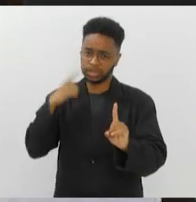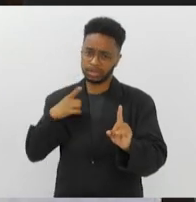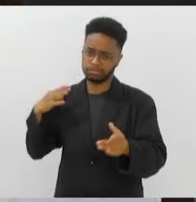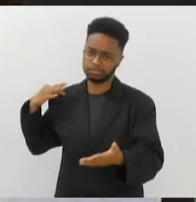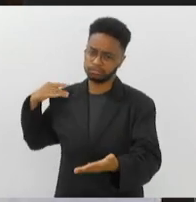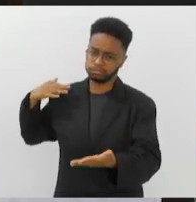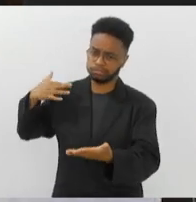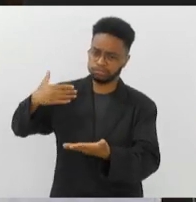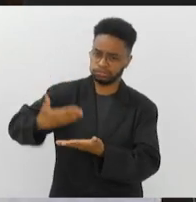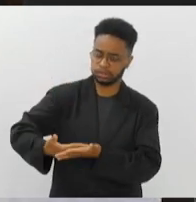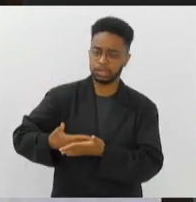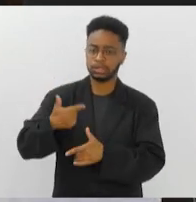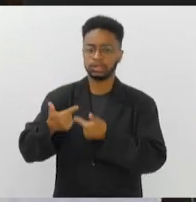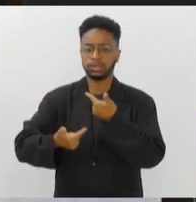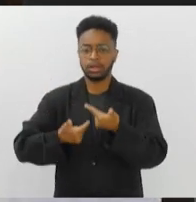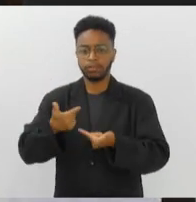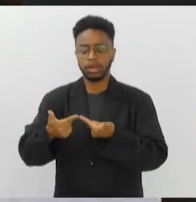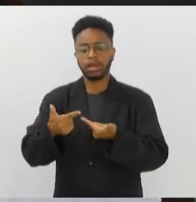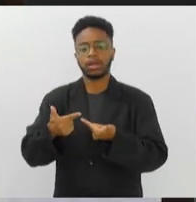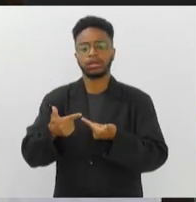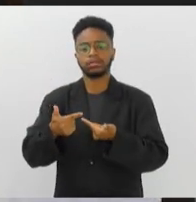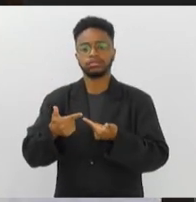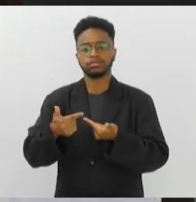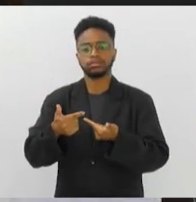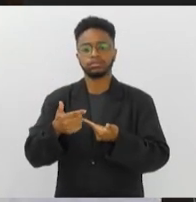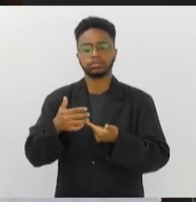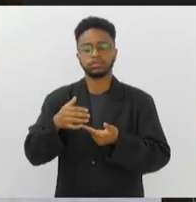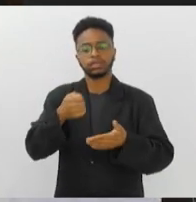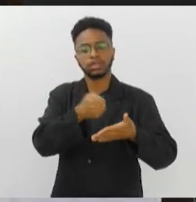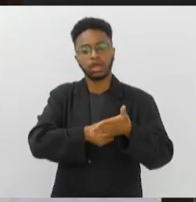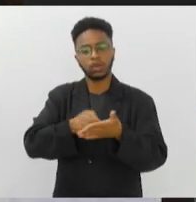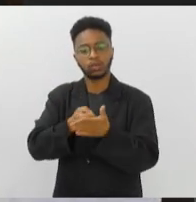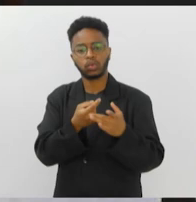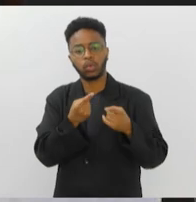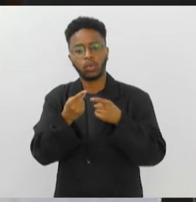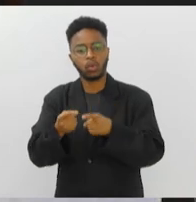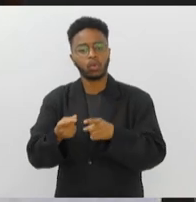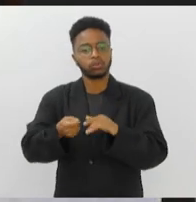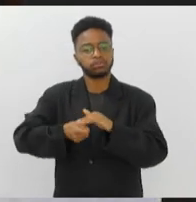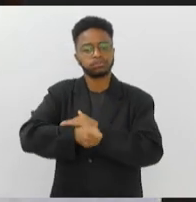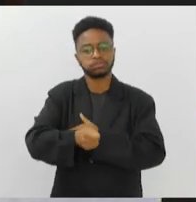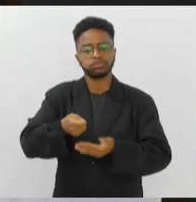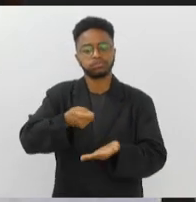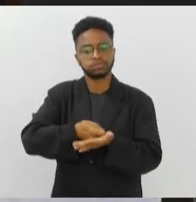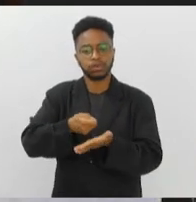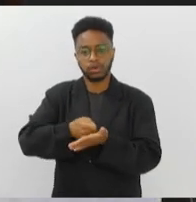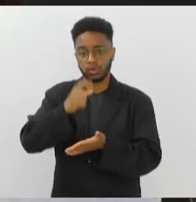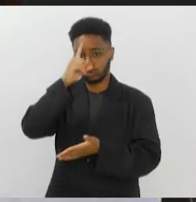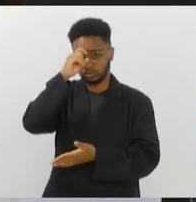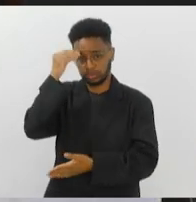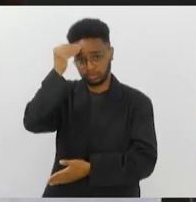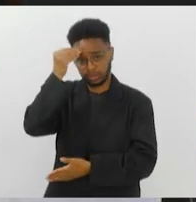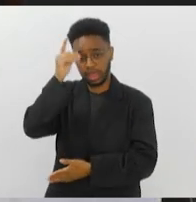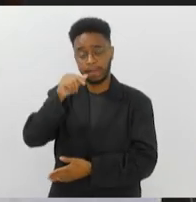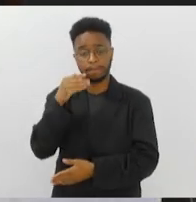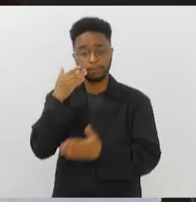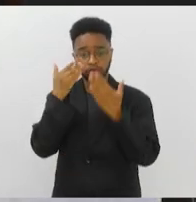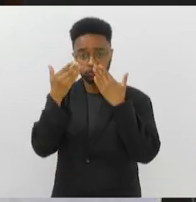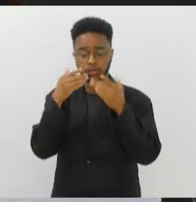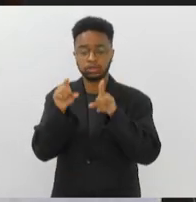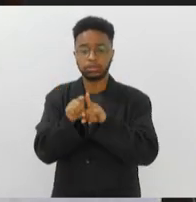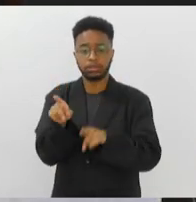trajetória de serviços prestados à luta antimanicomial, que é psicólogo, é professor da Escola de Serviço Social da